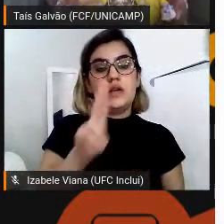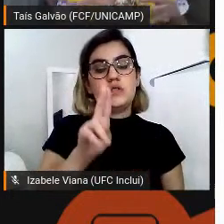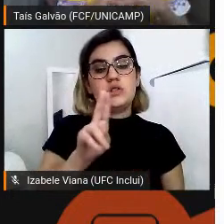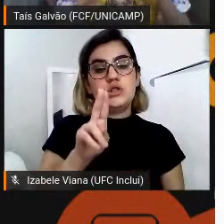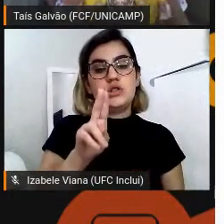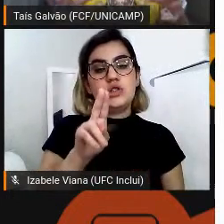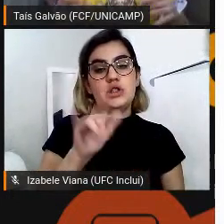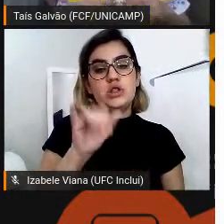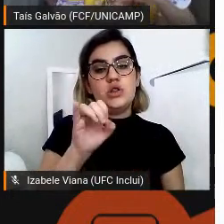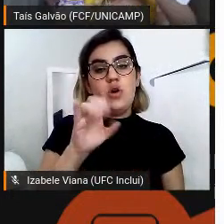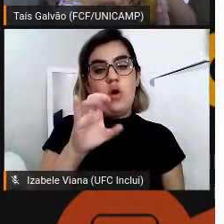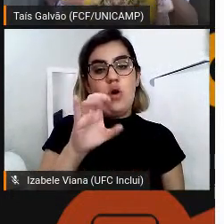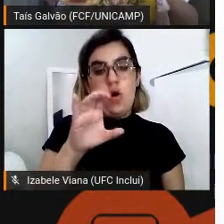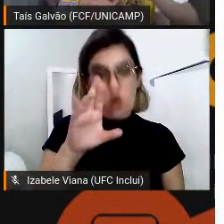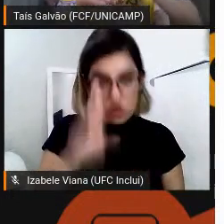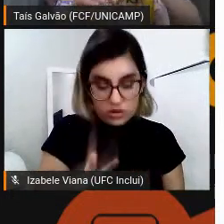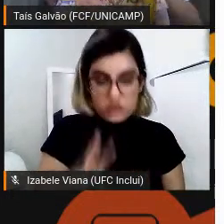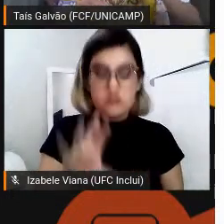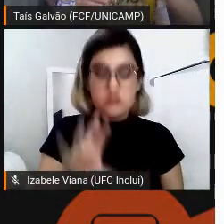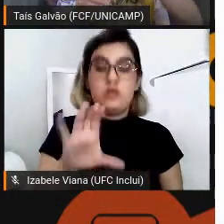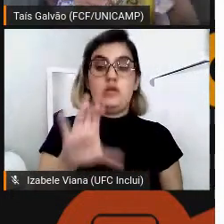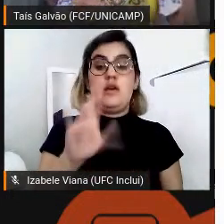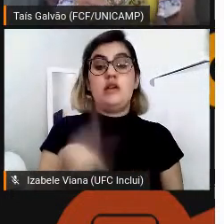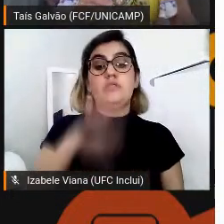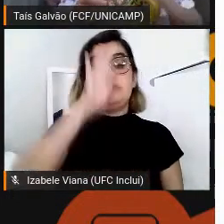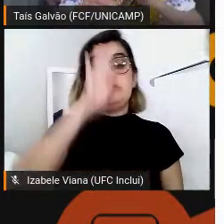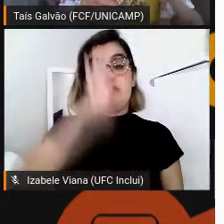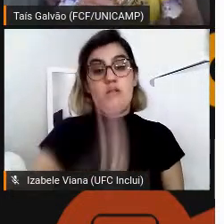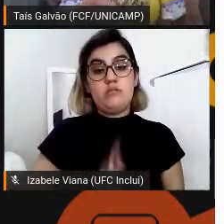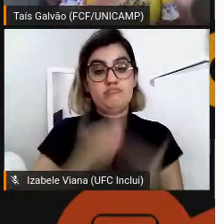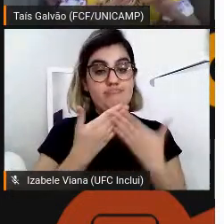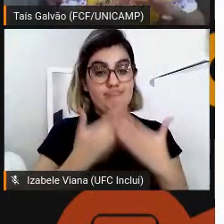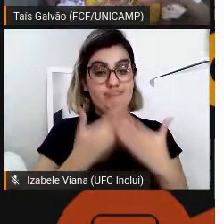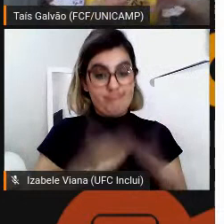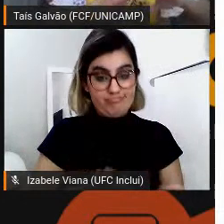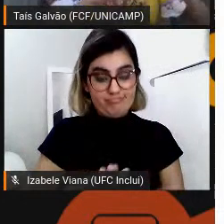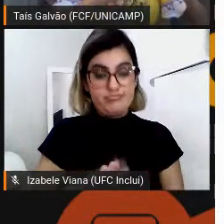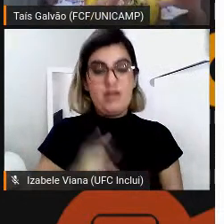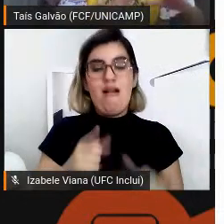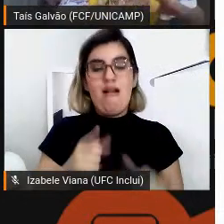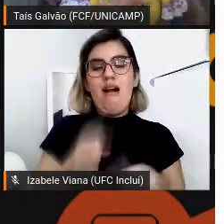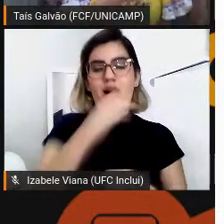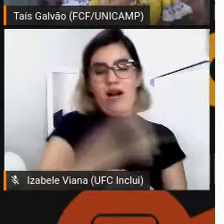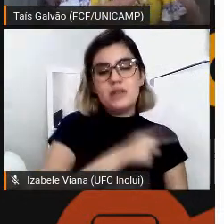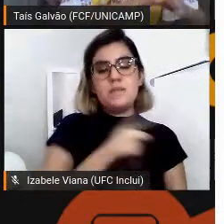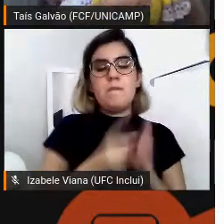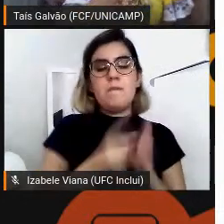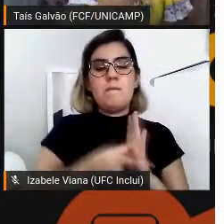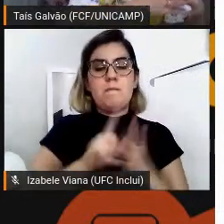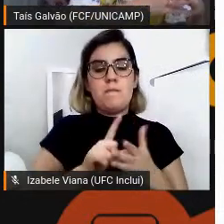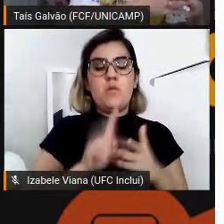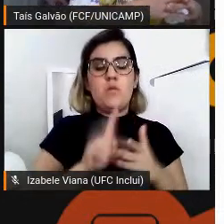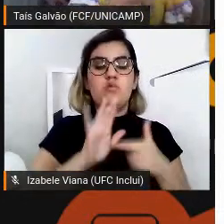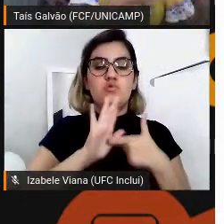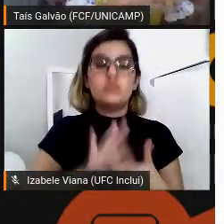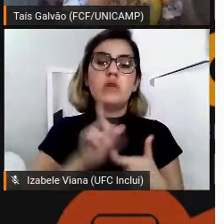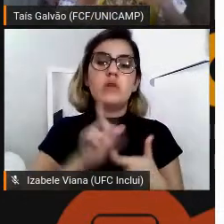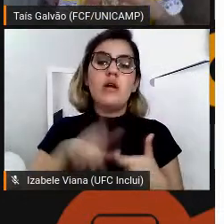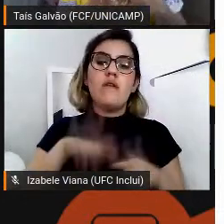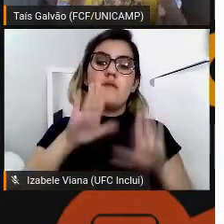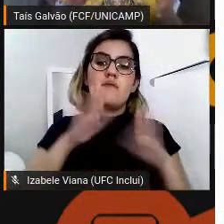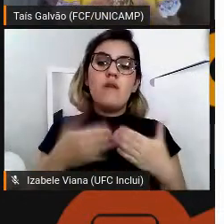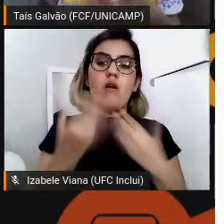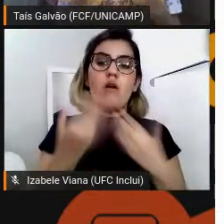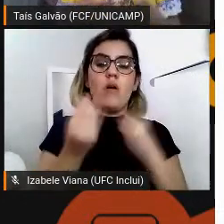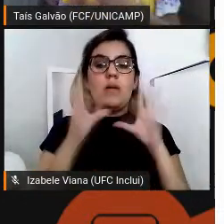também gratuito, aberto, e que o da Cochrane, o da colaboração Cochrane, ele é principalmente voltado para intervenções